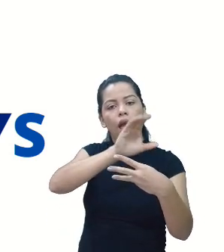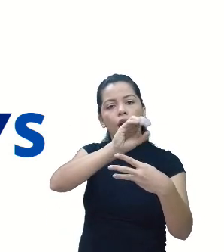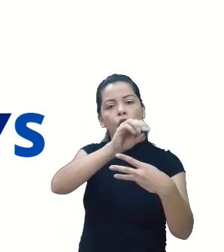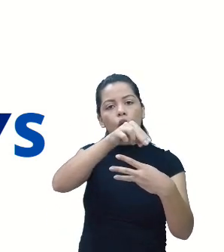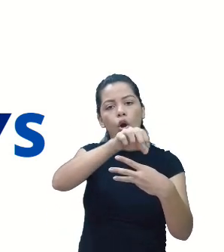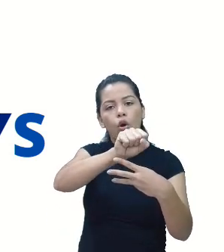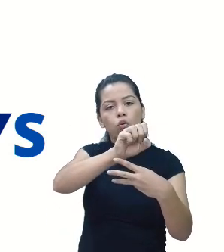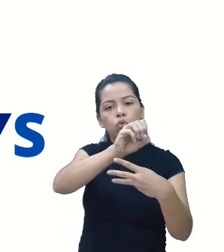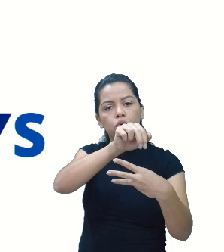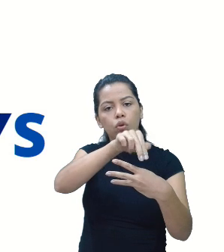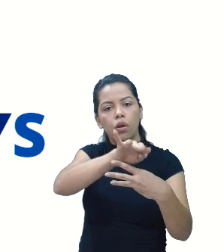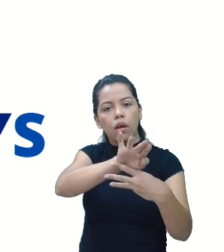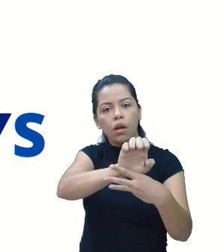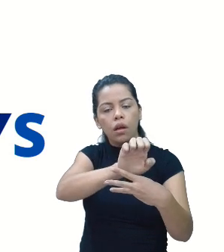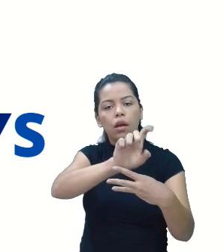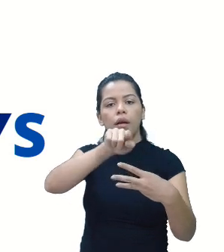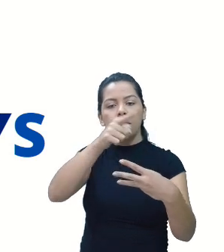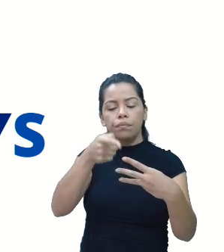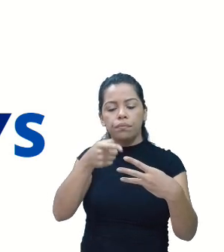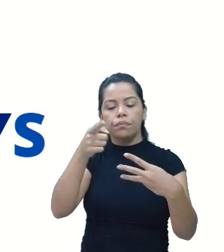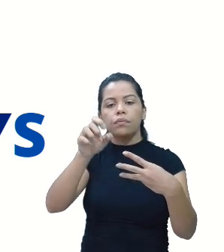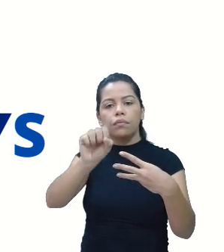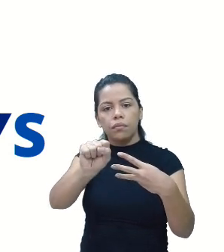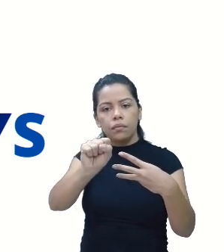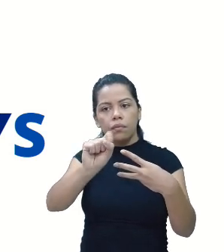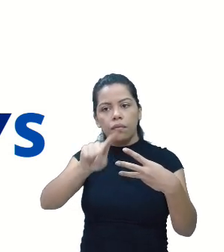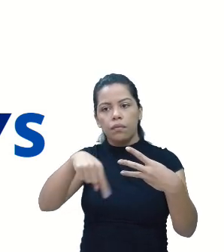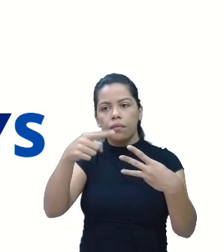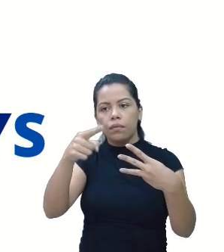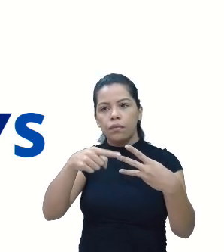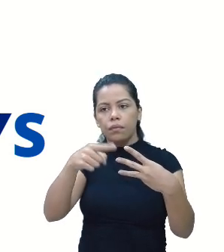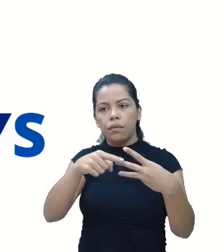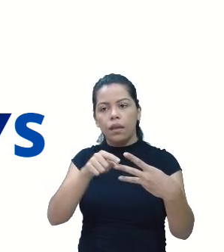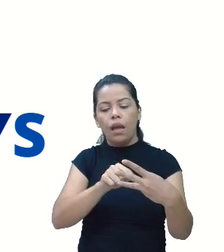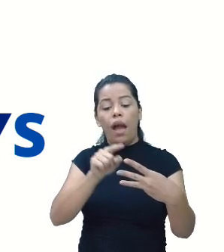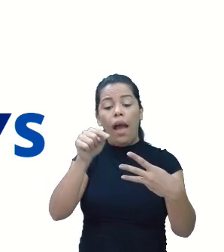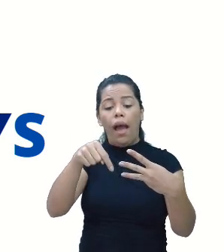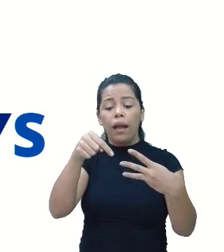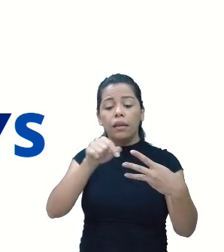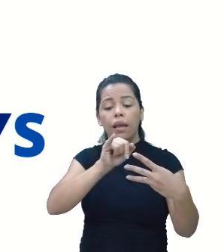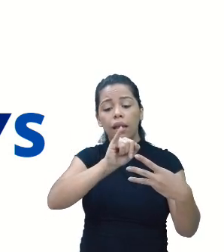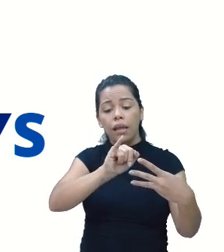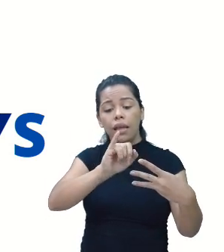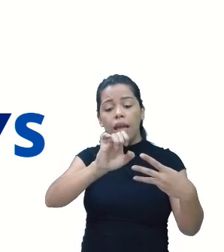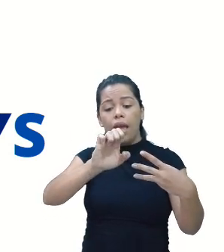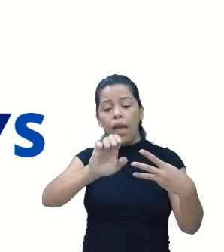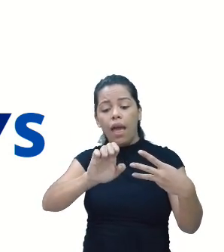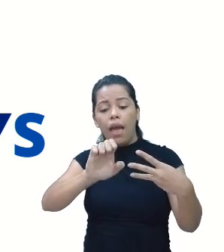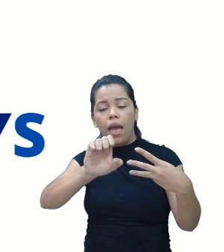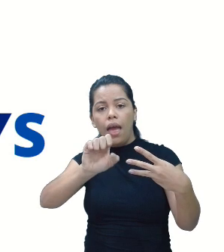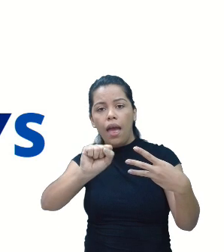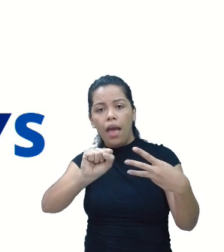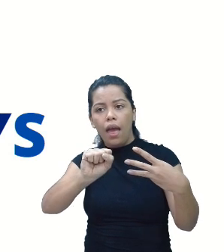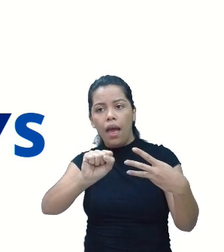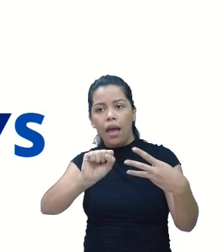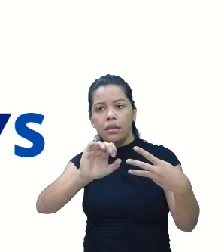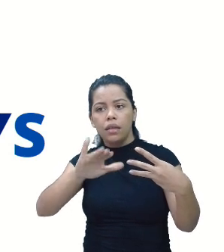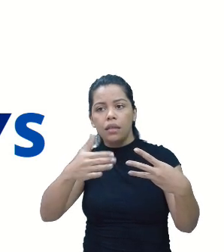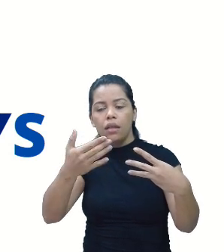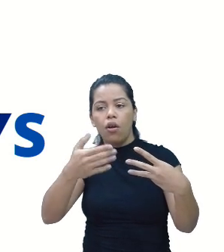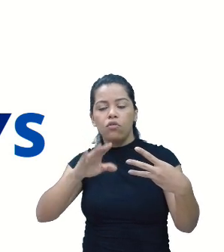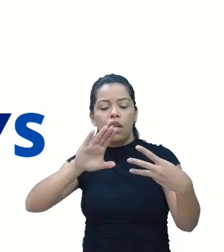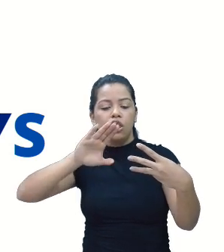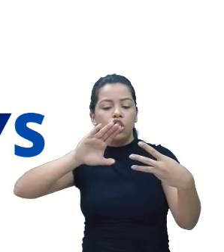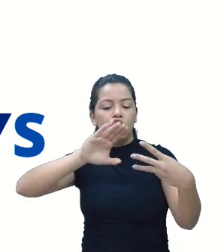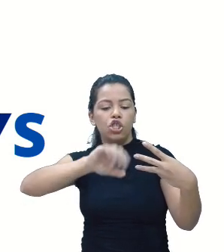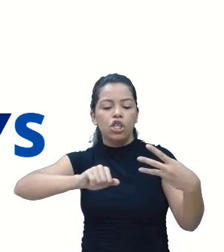gente tem um I, E e um S. Então vai ter uma troca em cherry, por exemplo, tá certo? Você vai tirar o